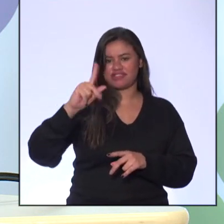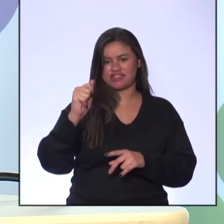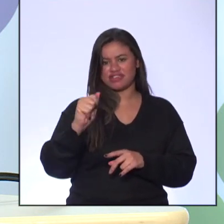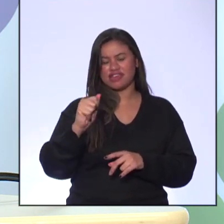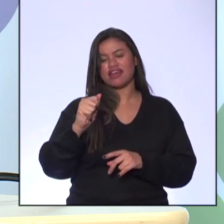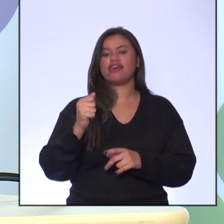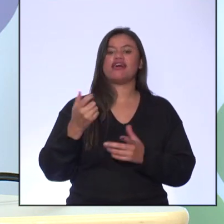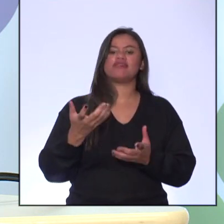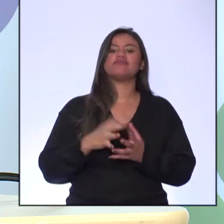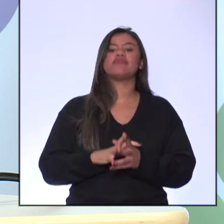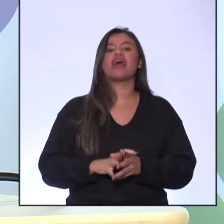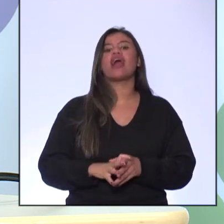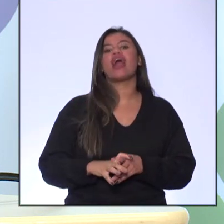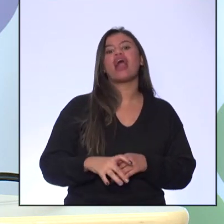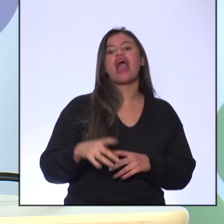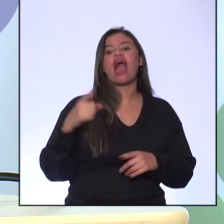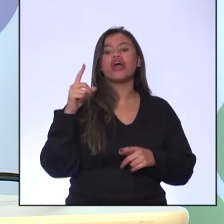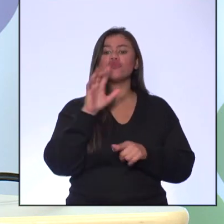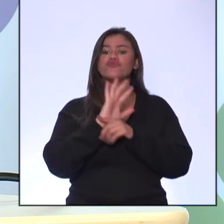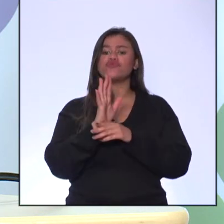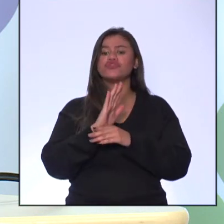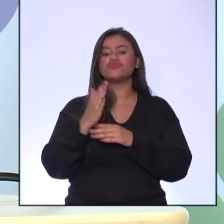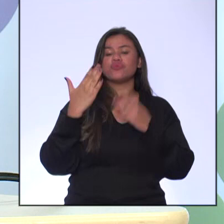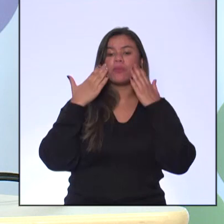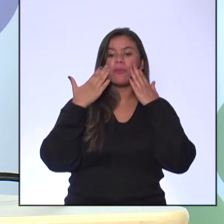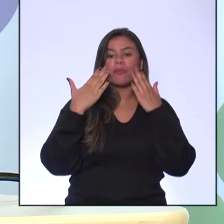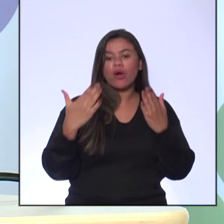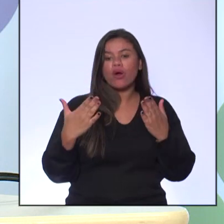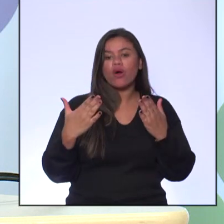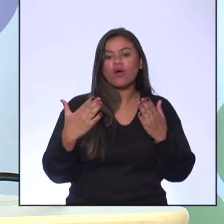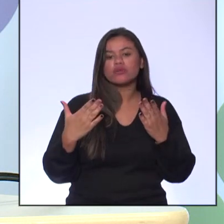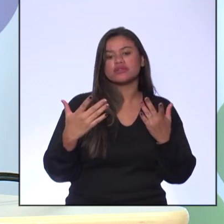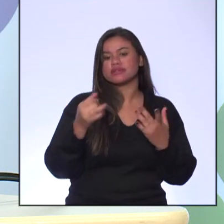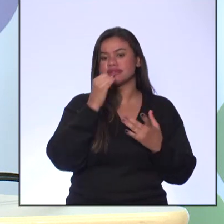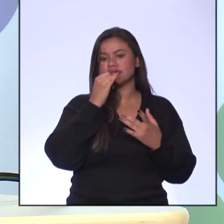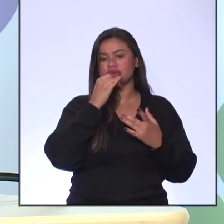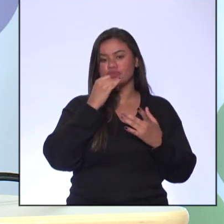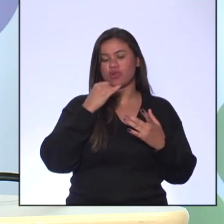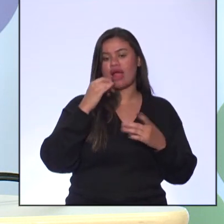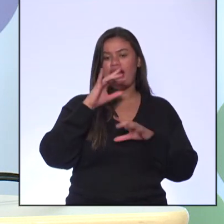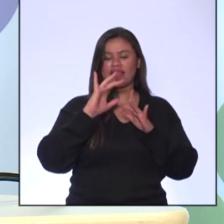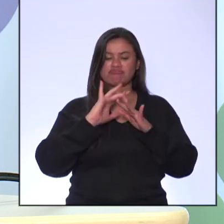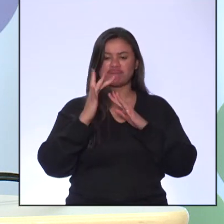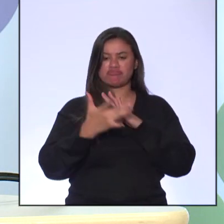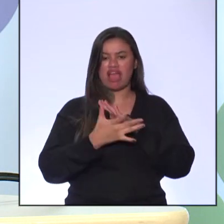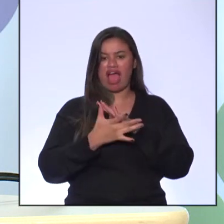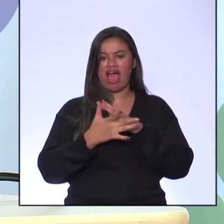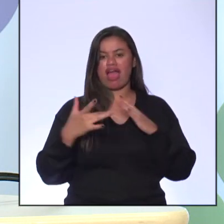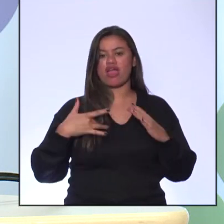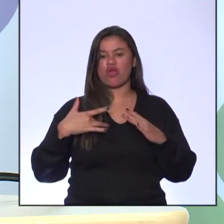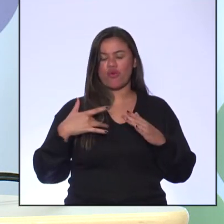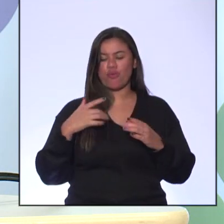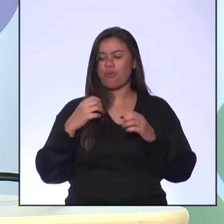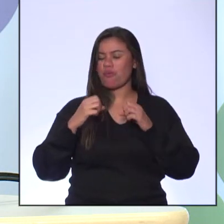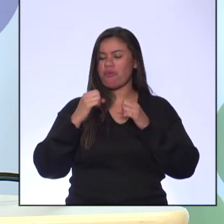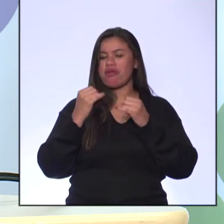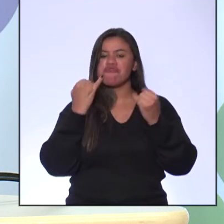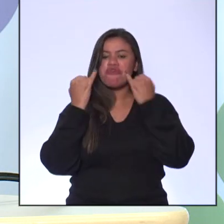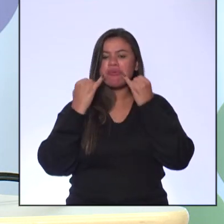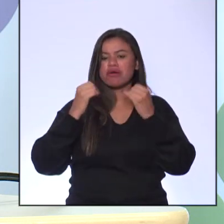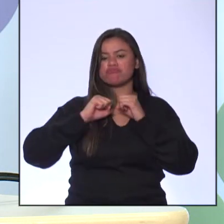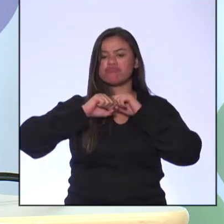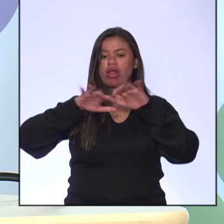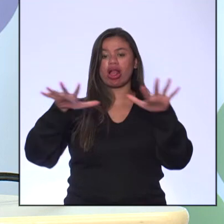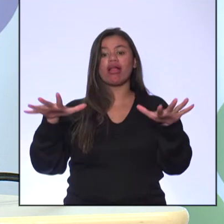das preocupações que a gente pode ter se a gente expor muitas informações nossas em redes sociais. Muito bem, Kelly, tem